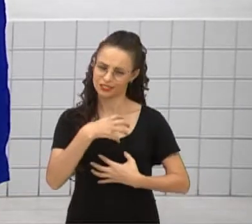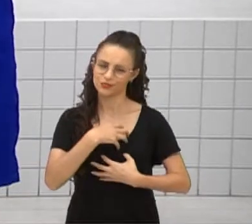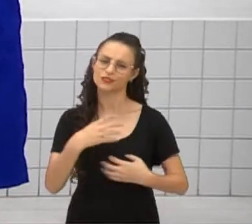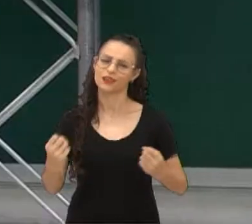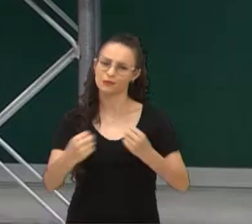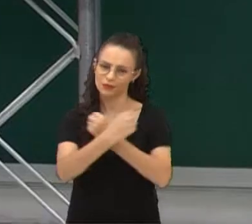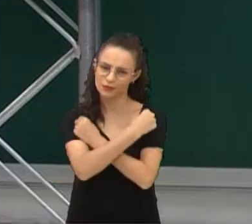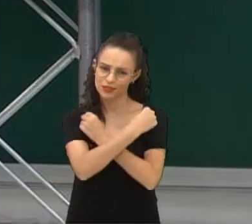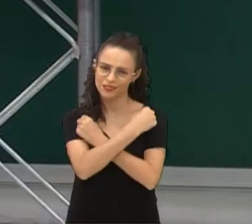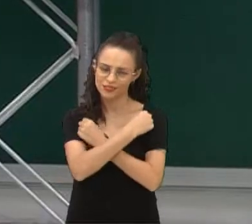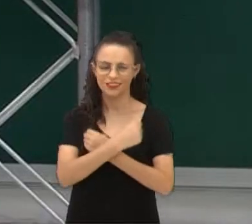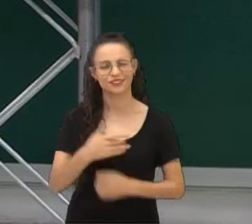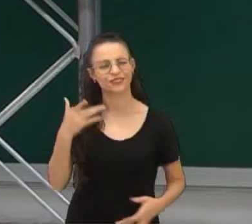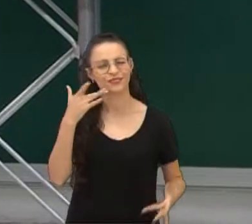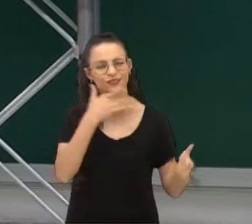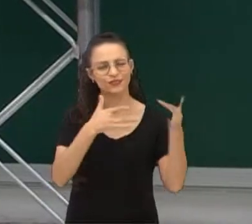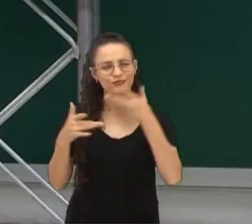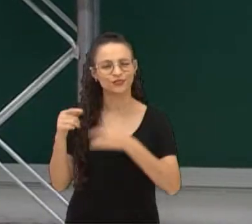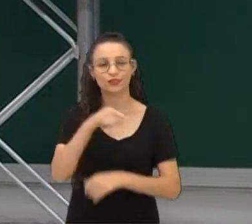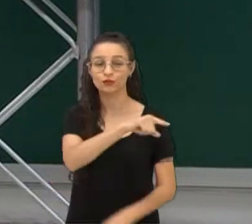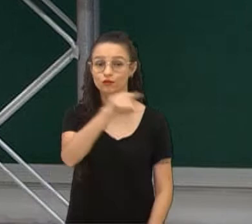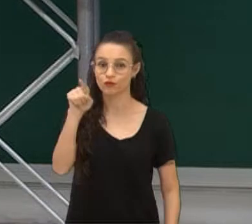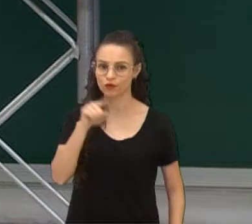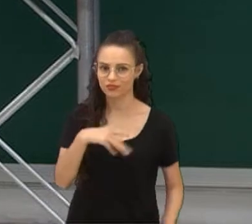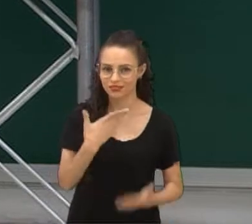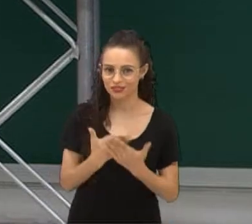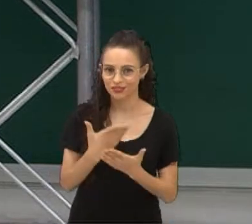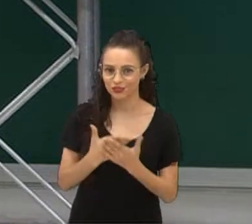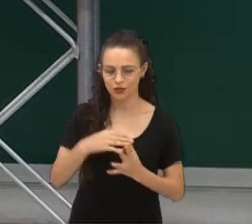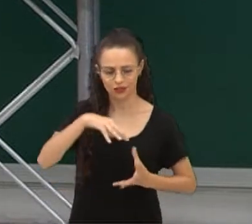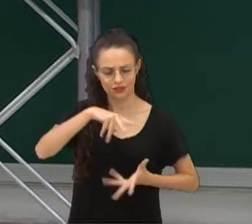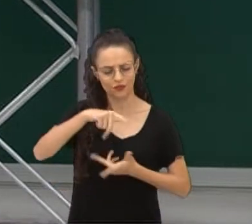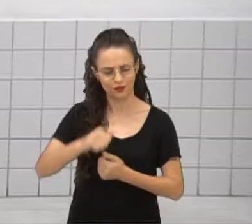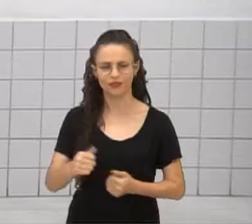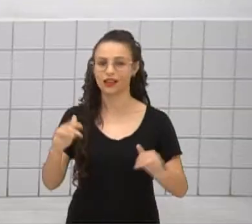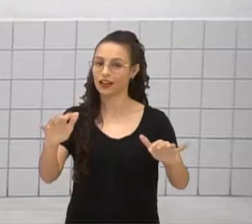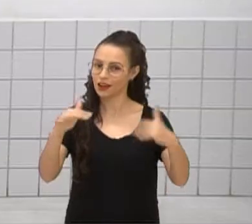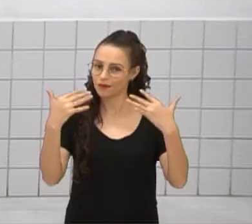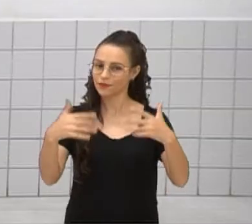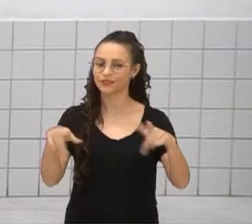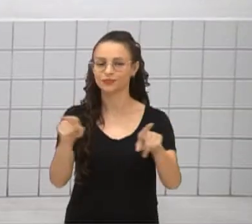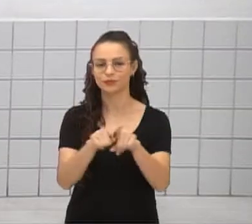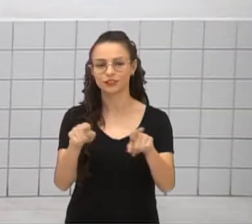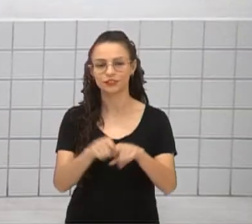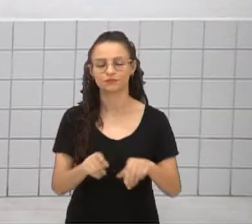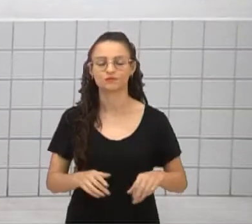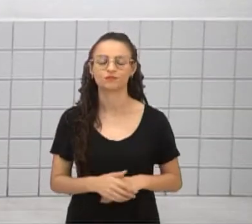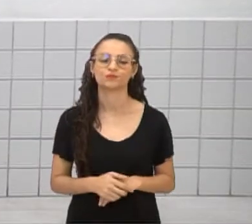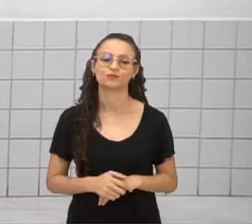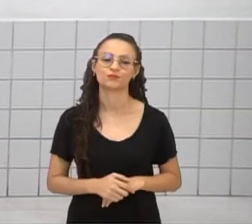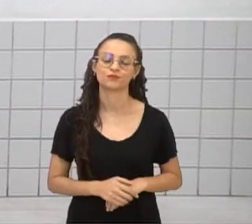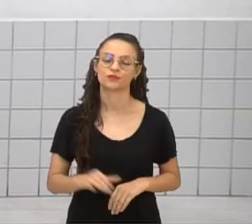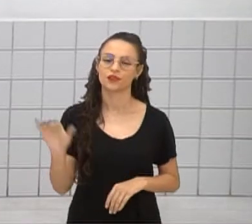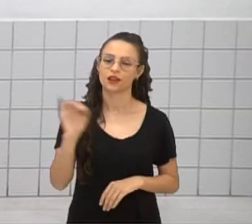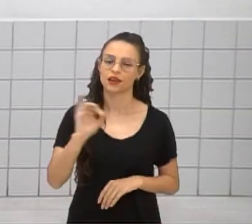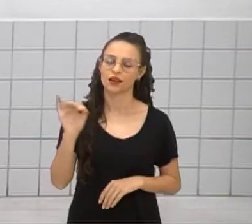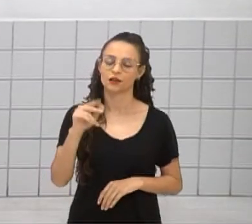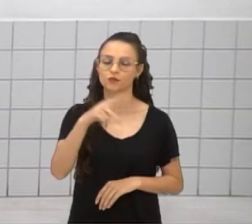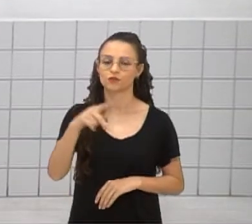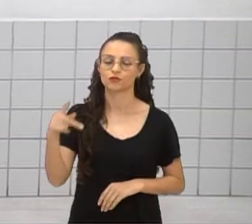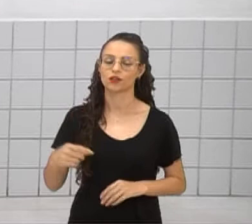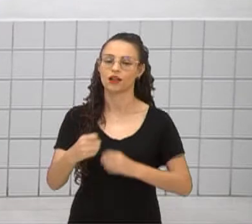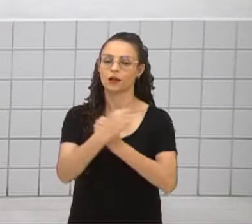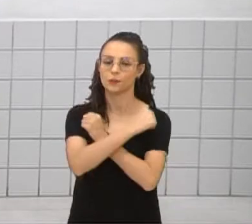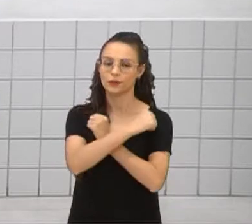o passado né Ai que gostoso eu sabia que Estadual do Paraná está nos acompanhando também Hide pictures Mande um abraço